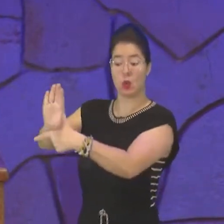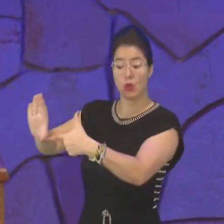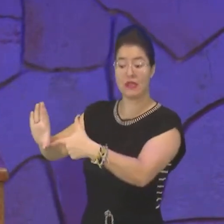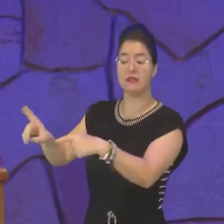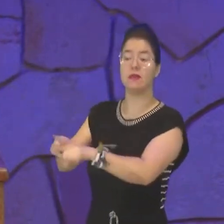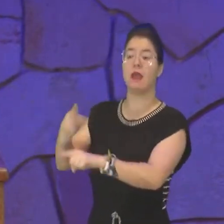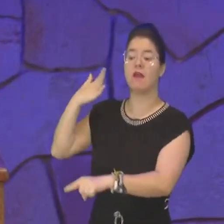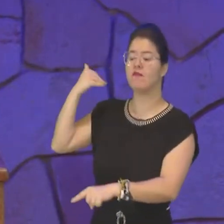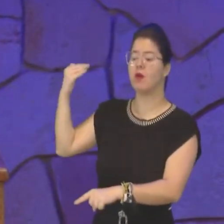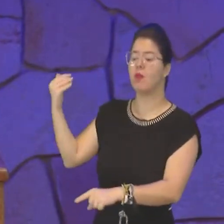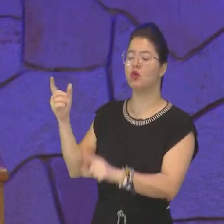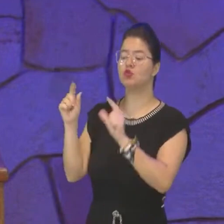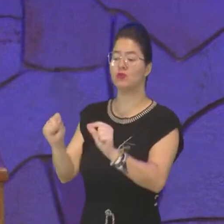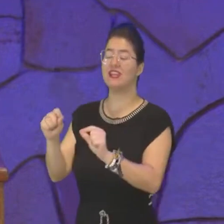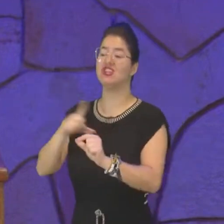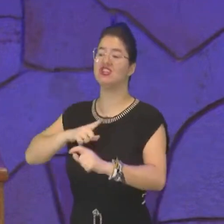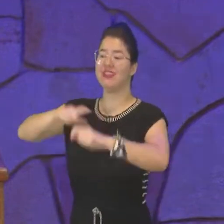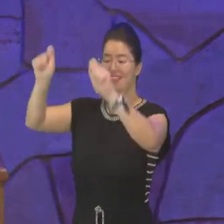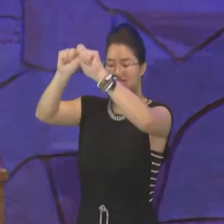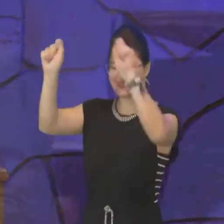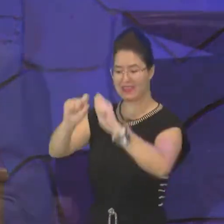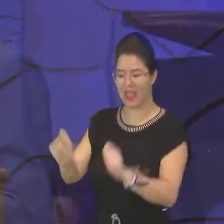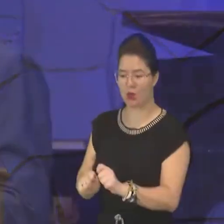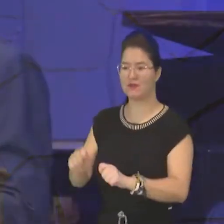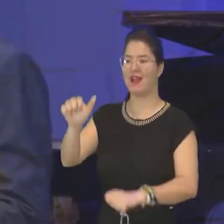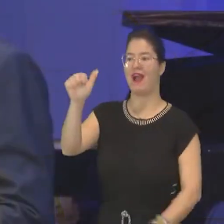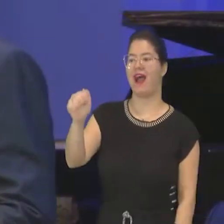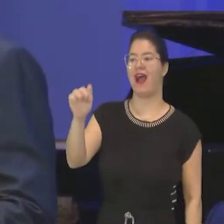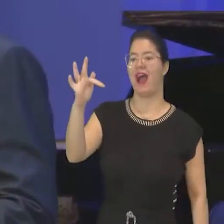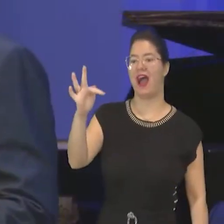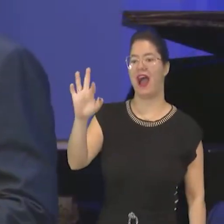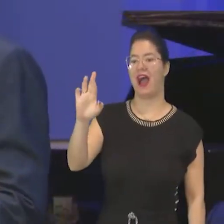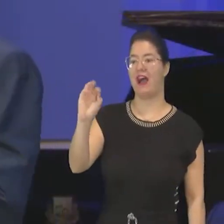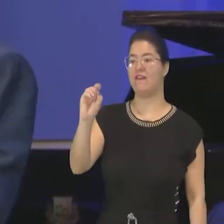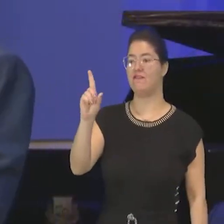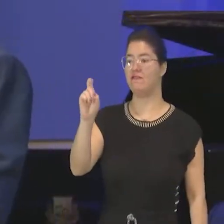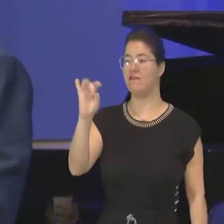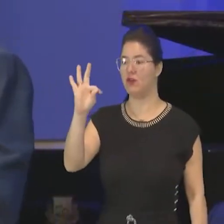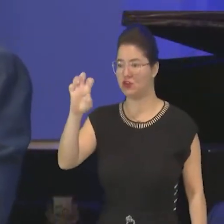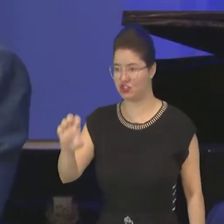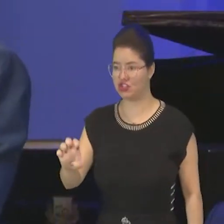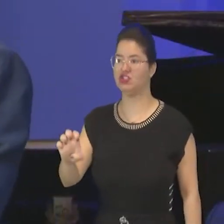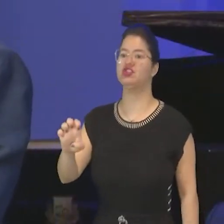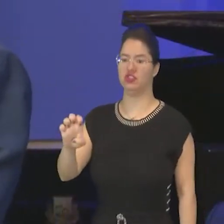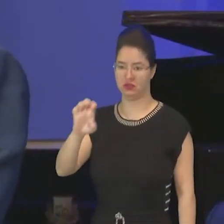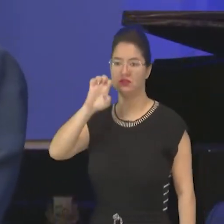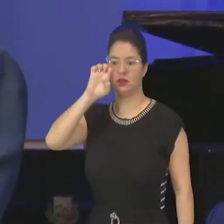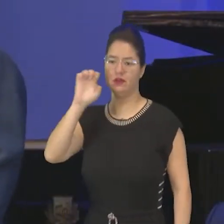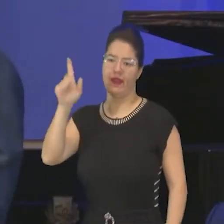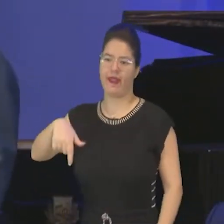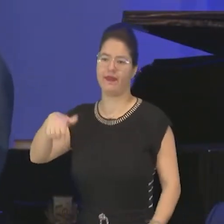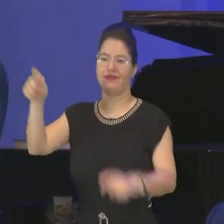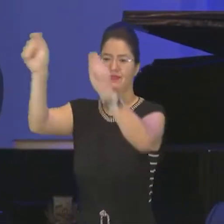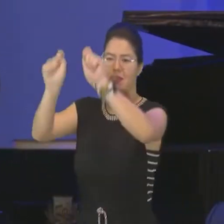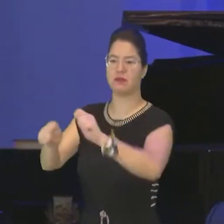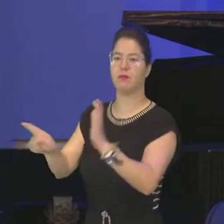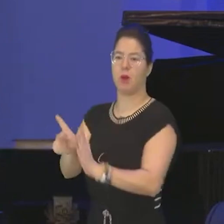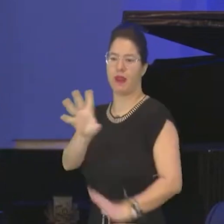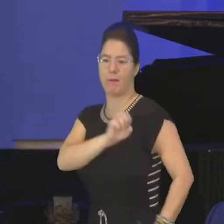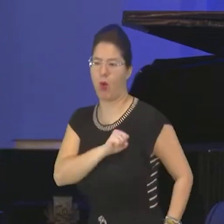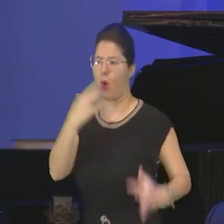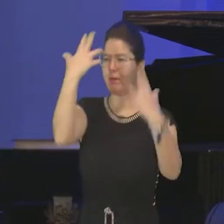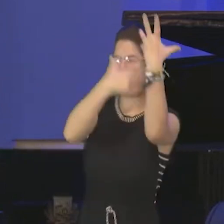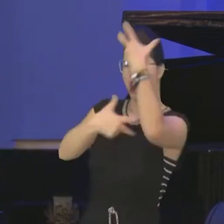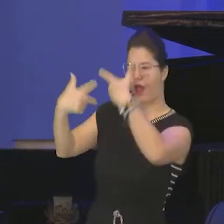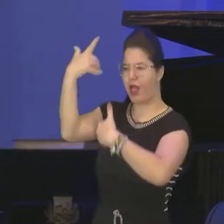também pela deusa Afrodite, deusa da fertilidade, ou Vênus, deusa do amor. Havia essa